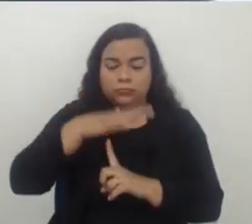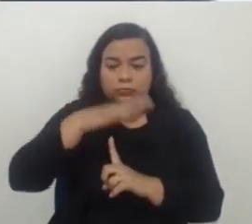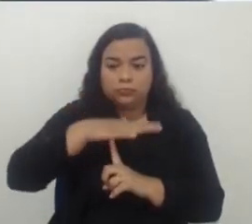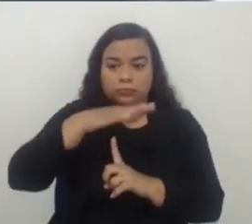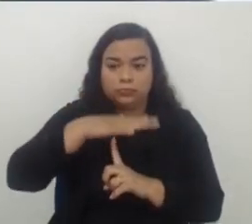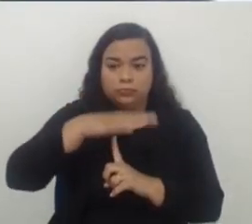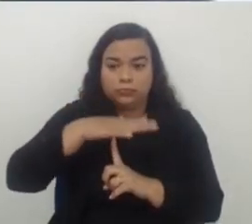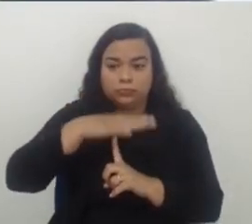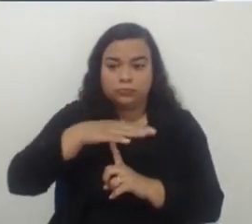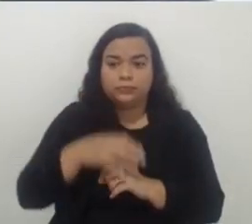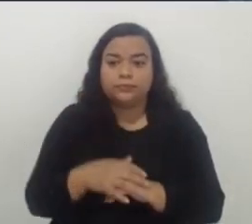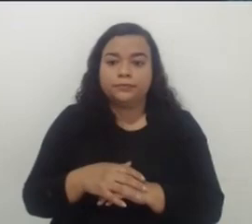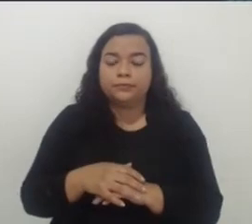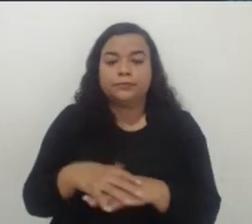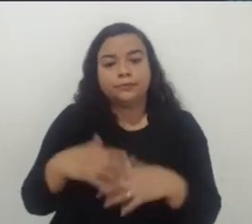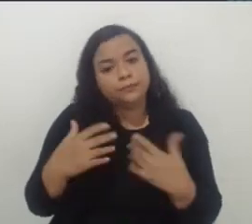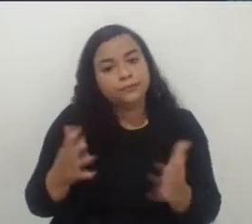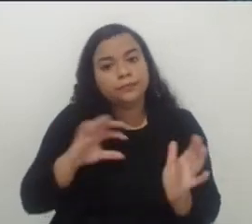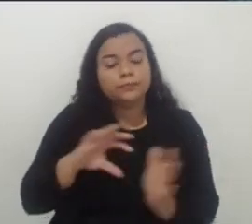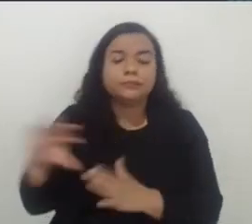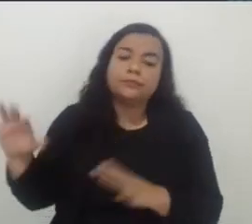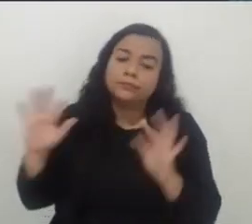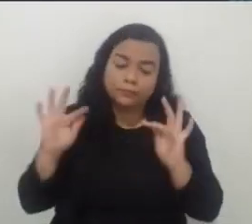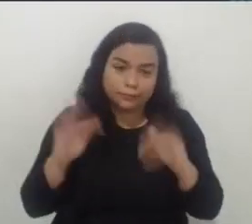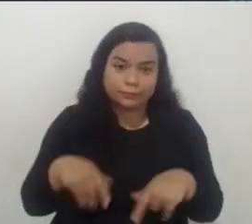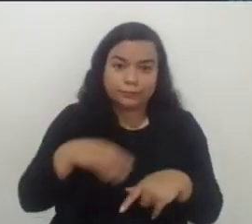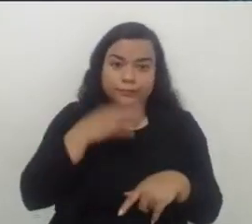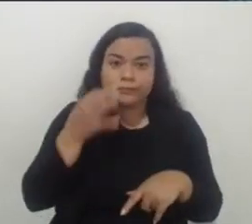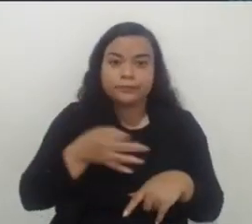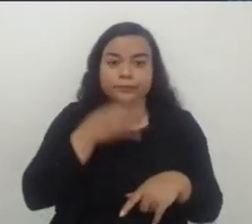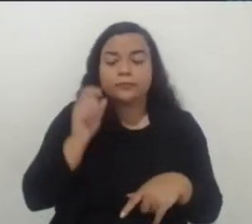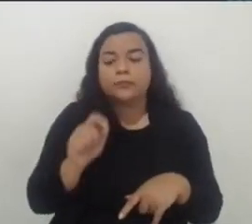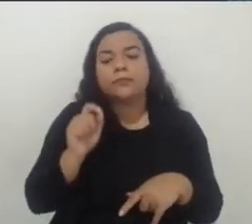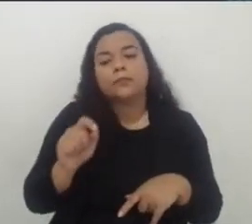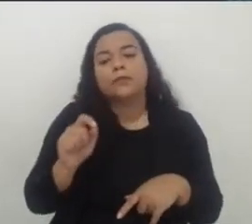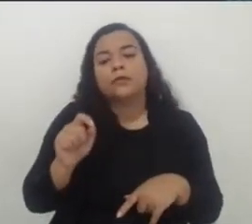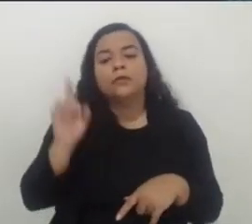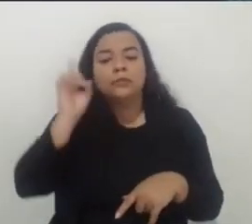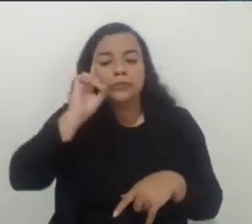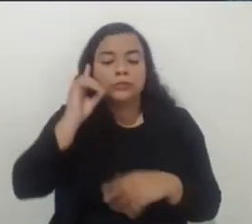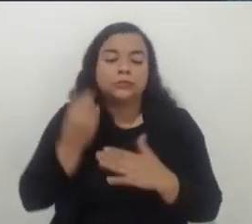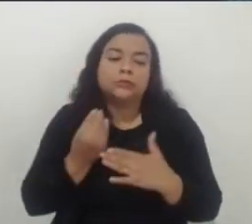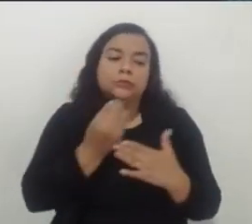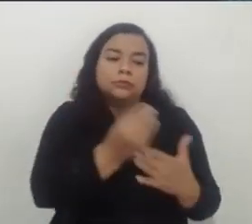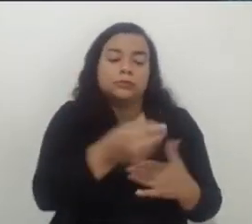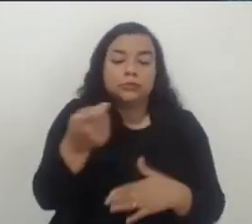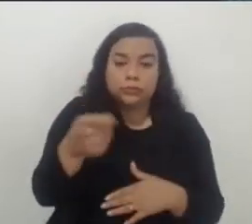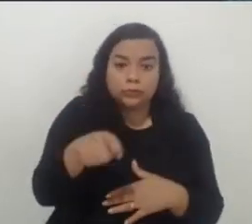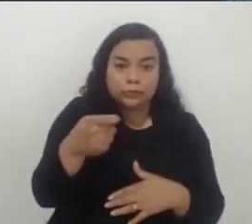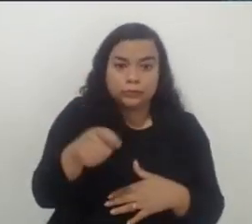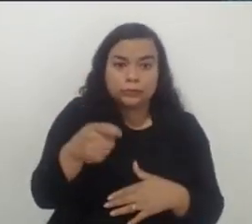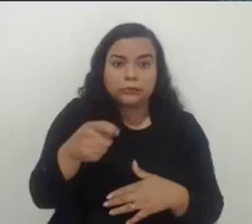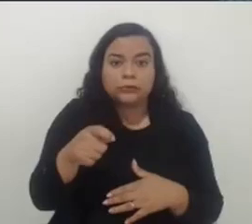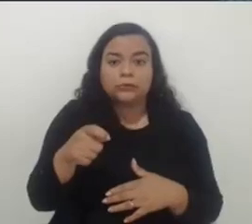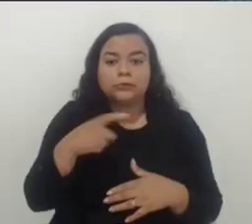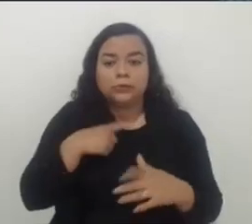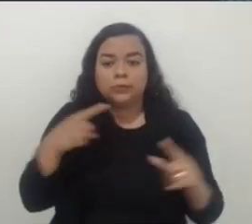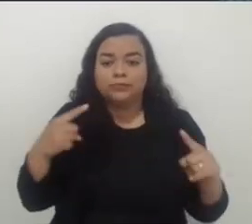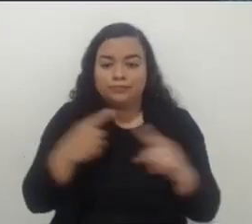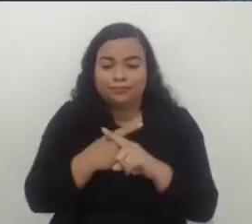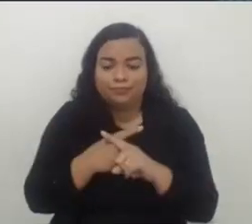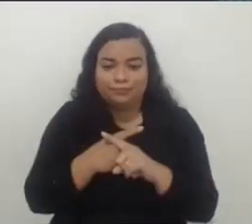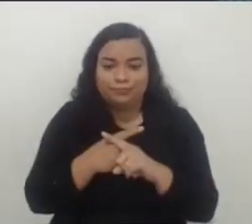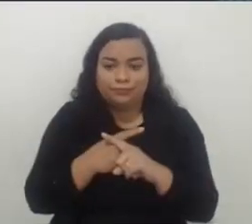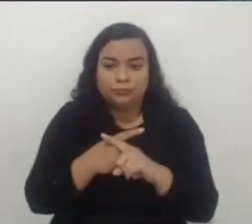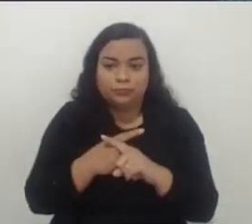Por fim, evidencio que, embora a data da entrega das chaves tenha sido ponto controvertido nos autos,